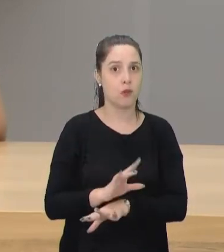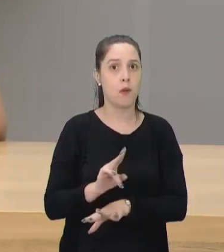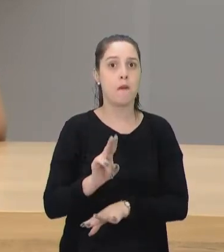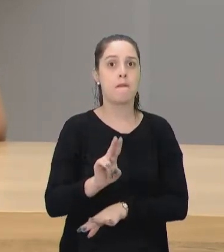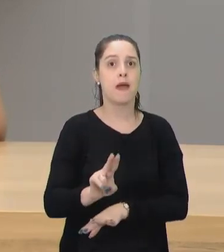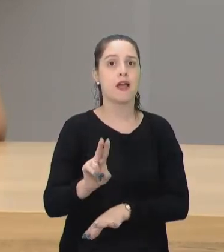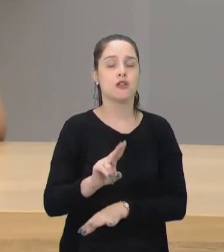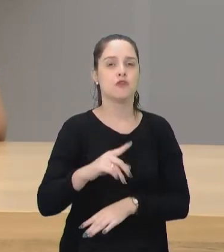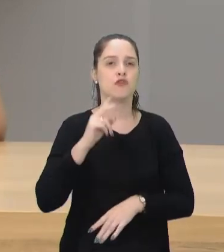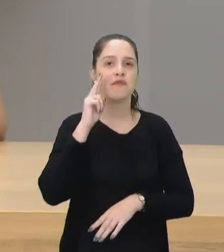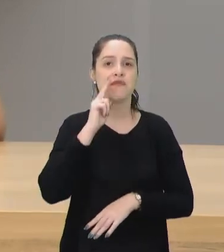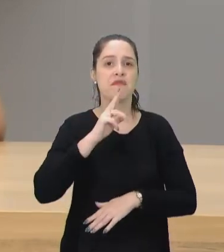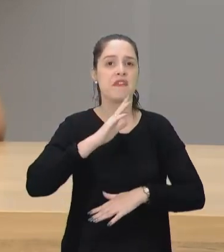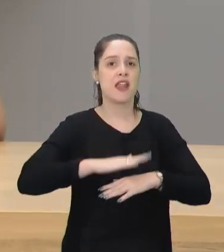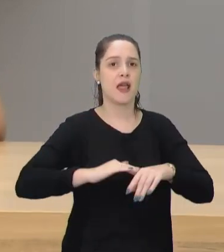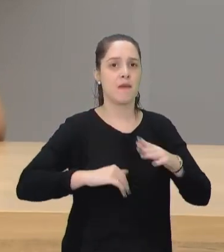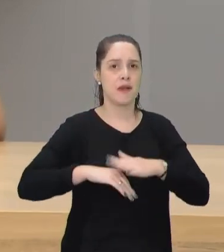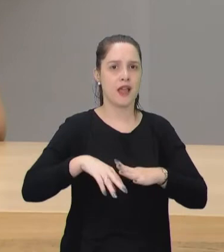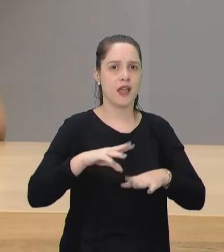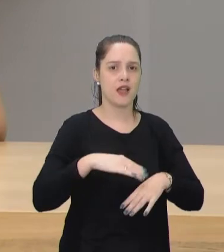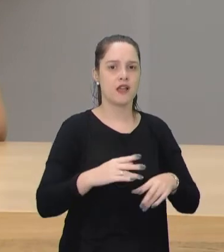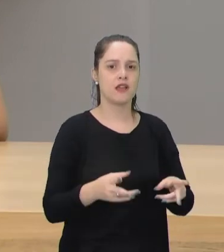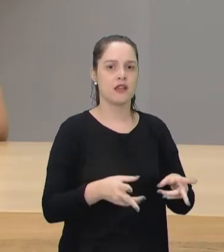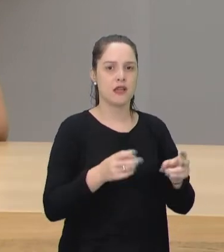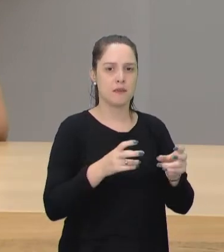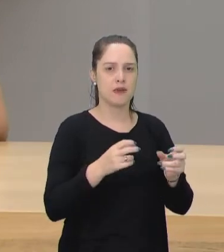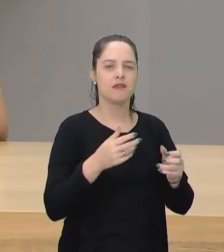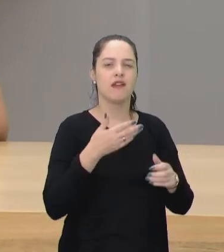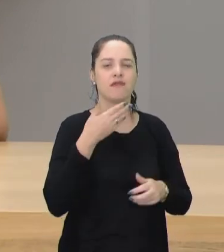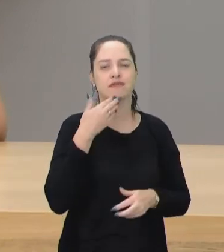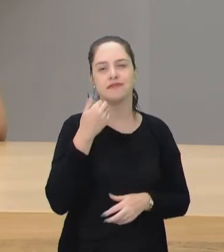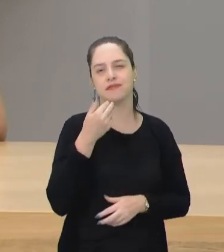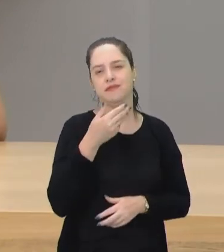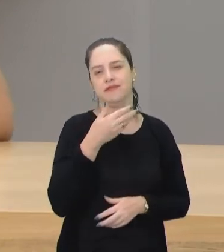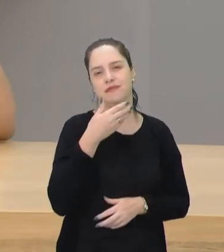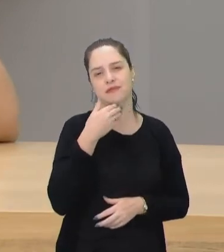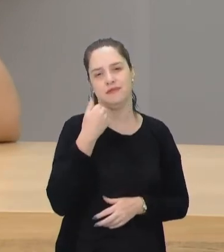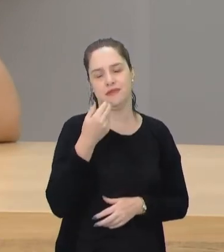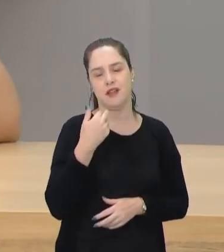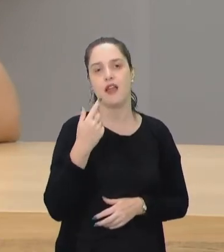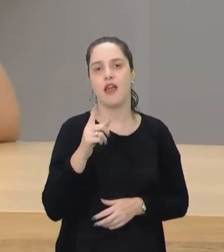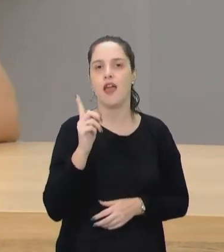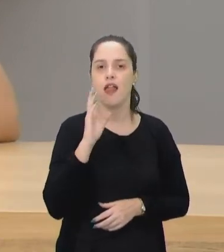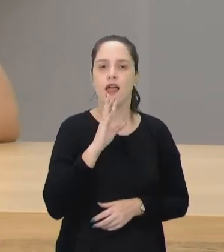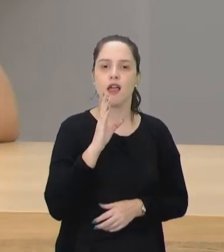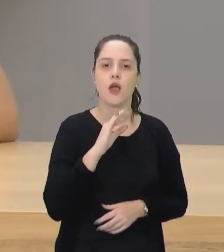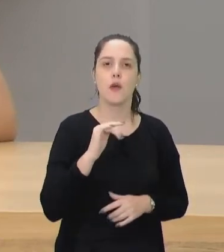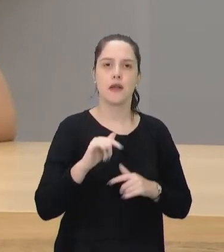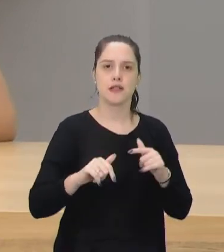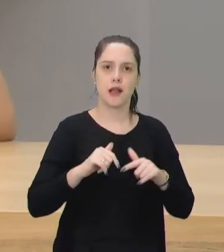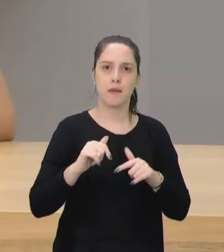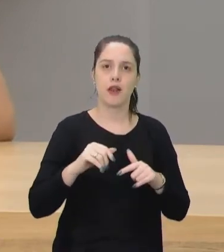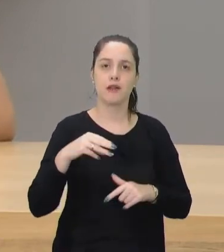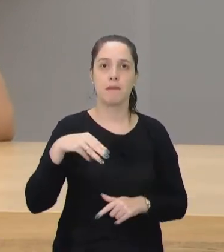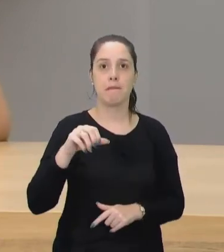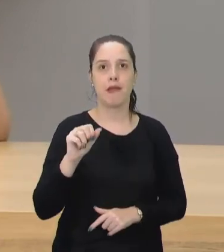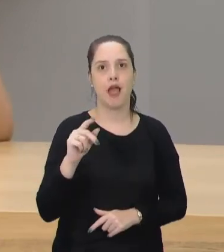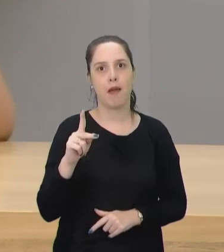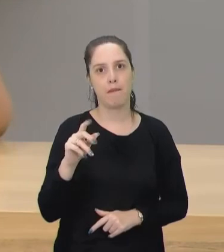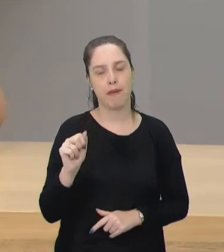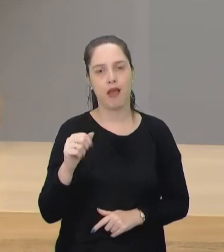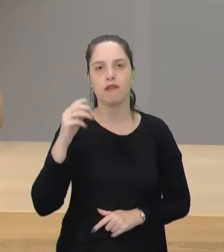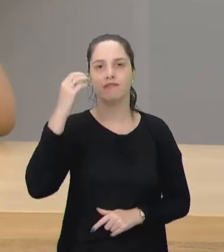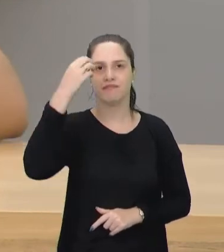gente vê na prática, vocês vão perceber que é bem fácil e é bem legal de se trabalhar com o mapa mental. Para que ele serve?